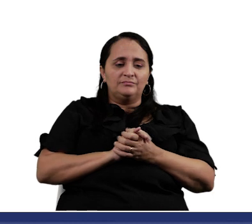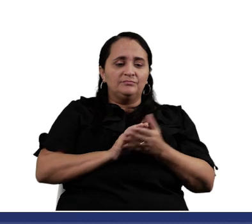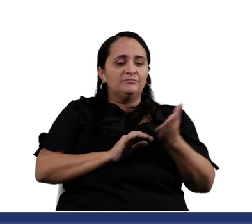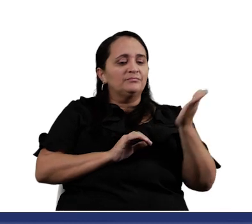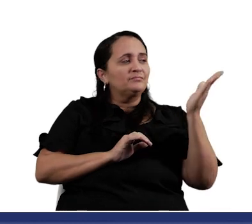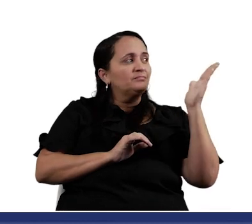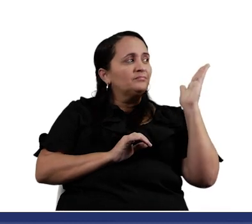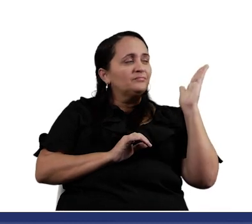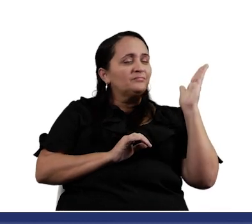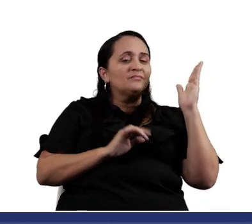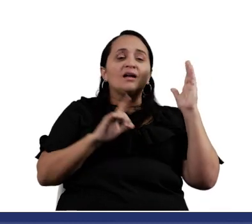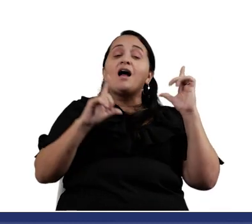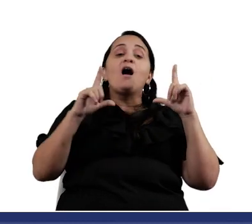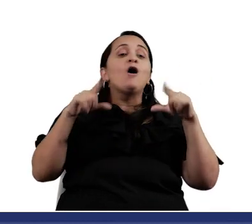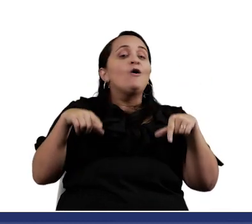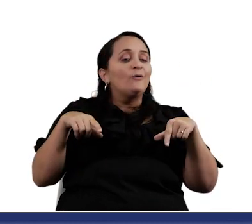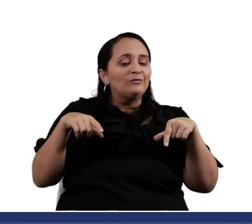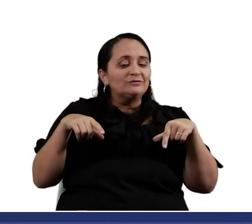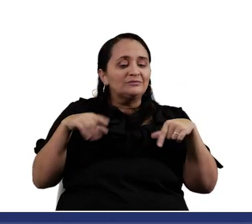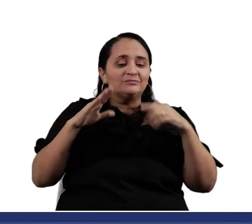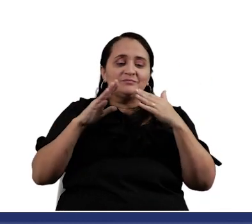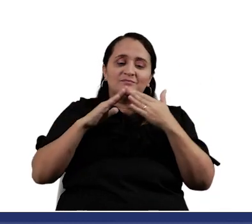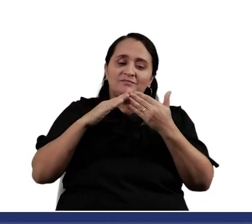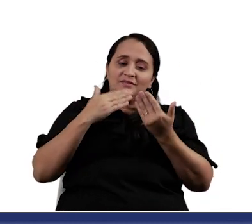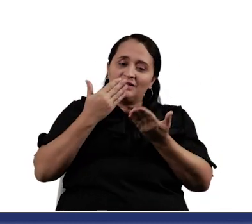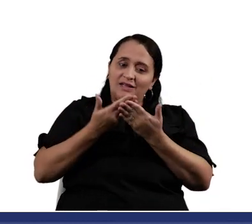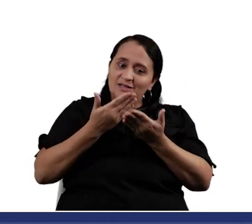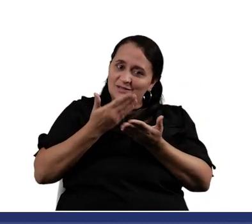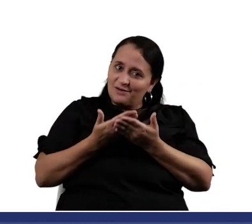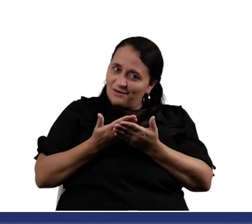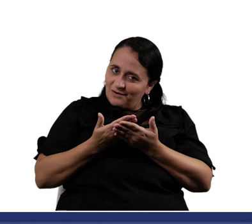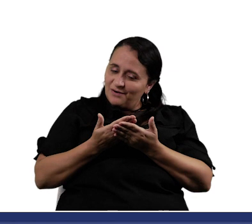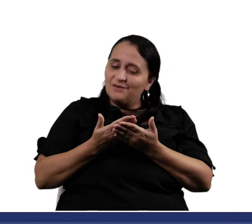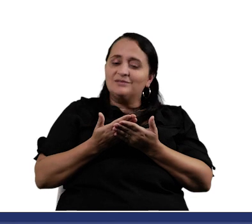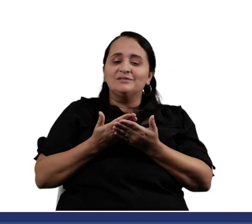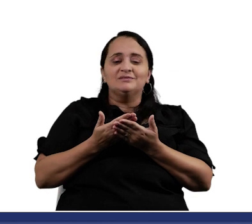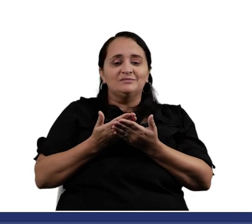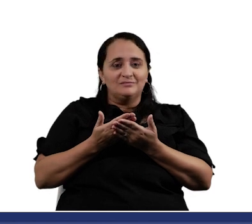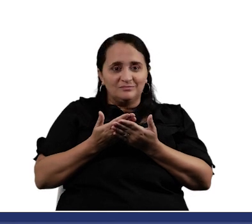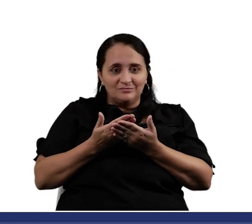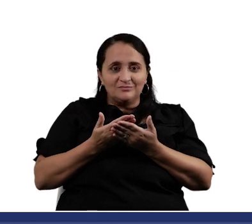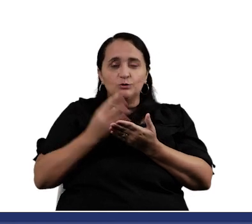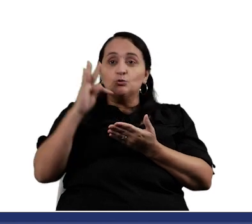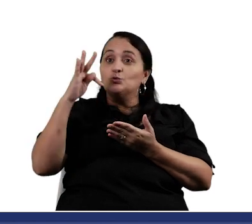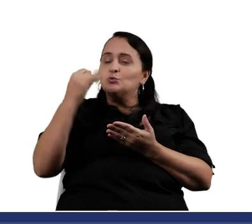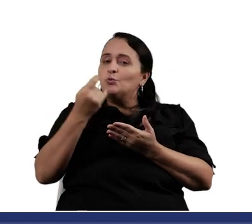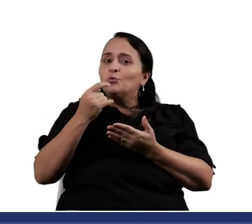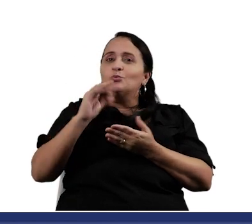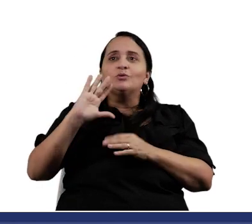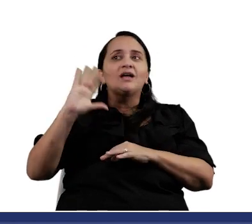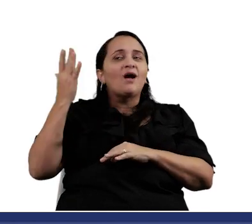Onde se passa essa história? Ó, na escola, não é? De Sara. Se passou, todo o enredo